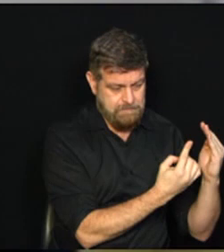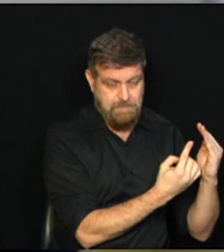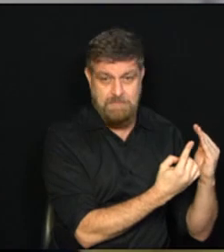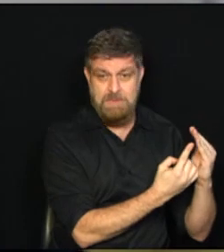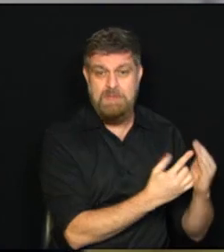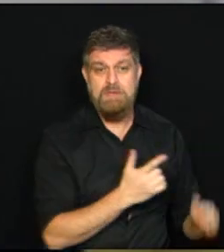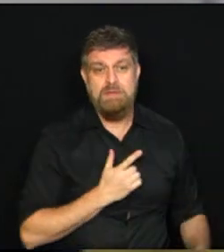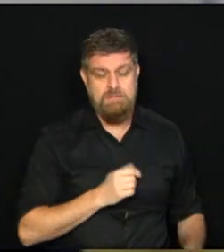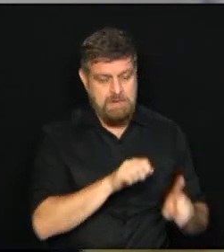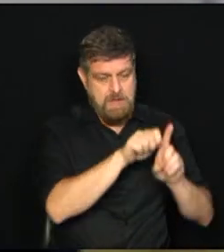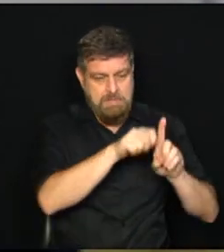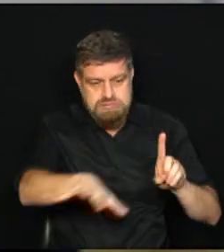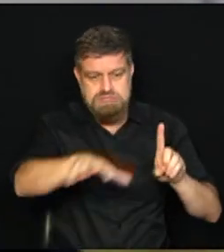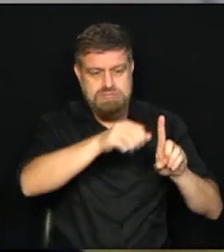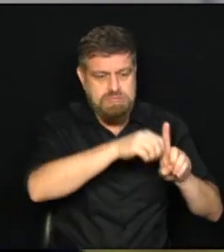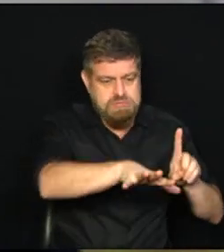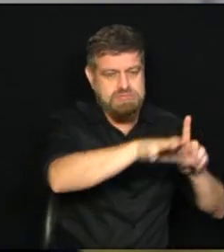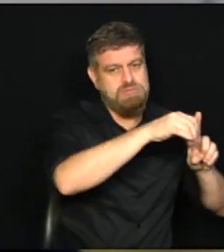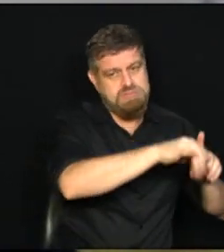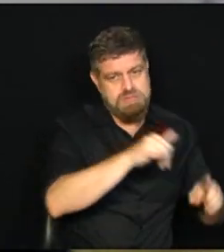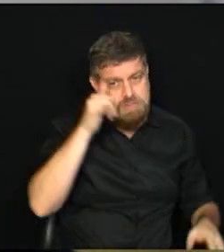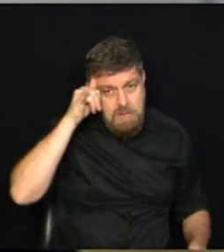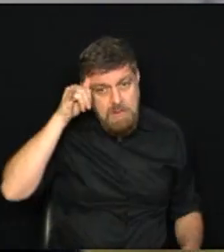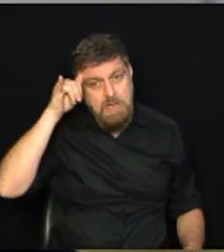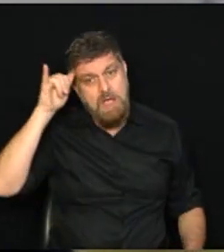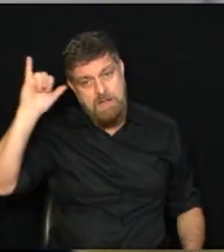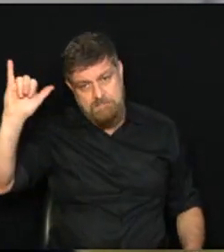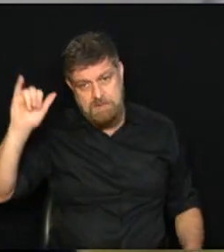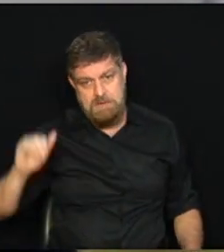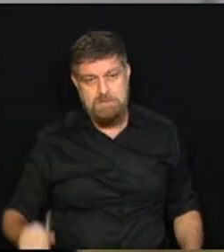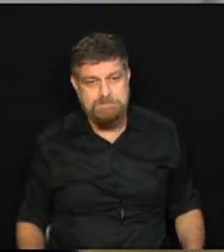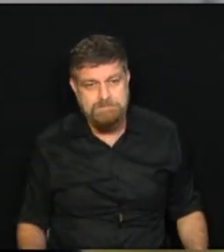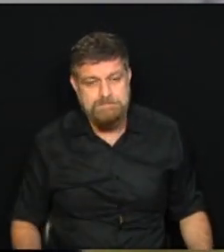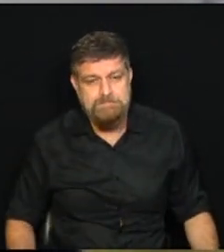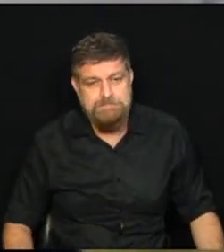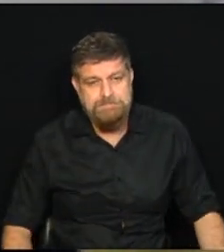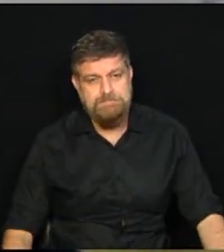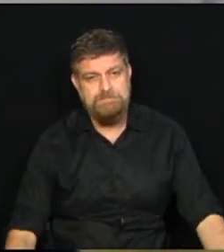impedindo, né, a disseminação do vírus, né?